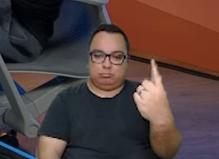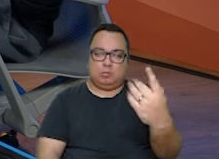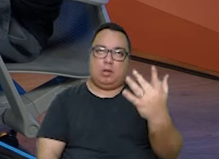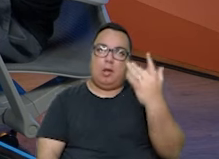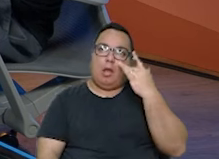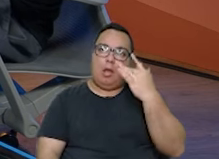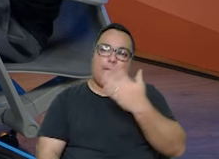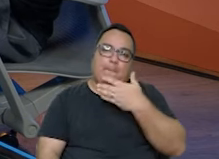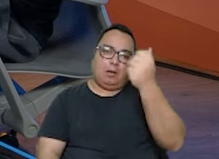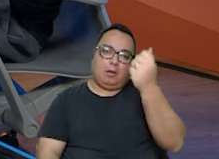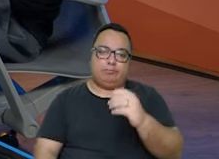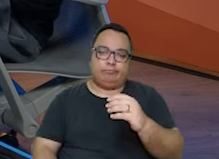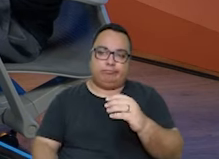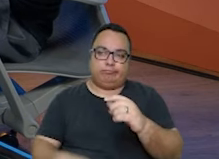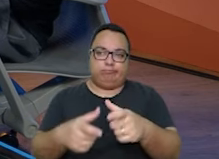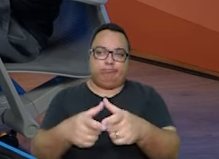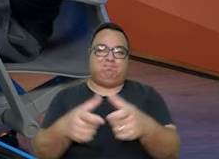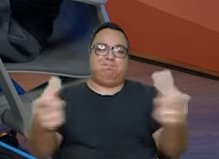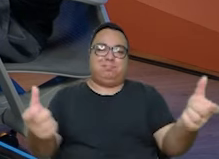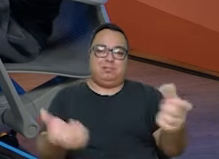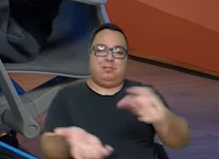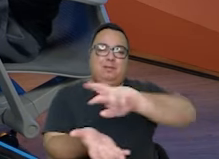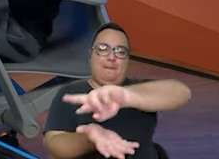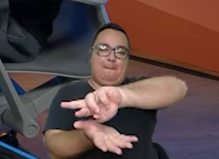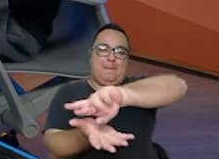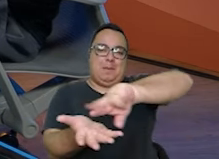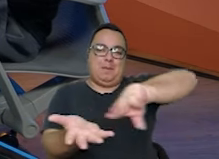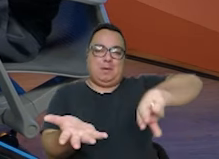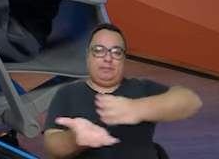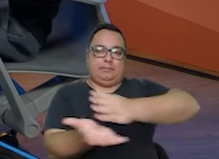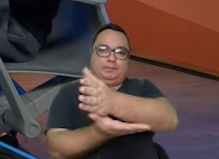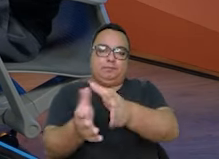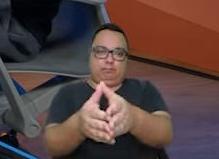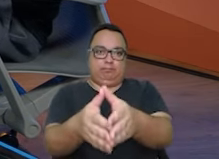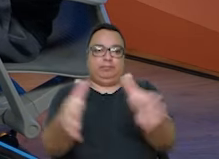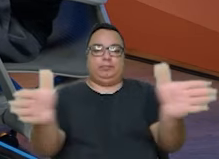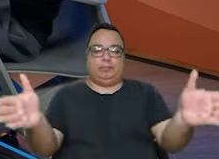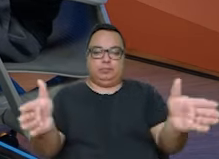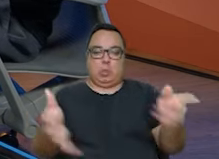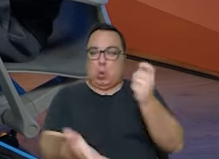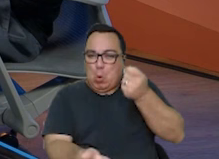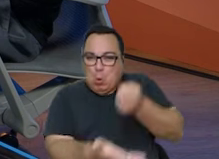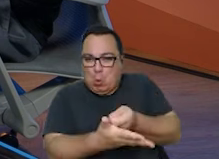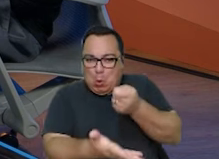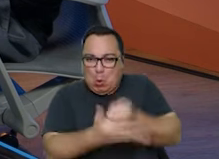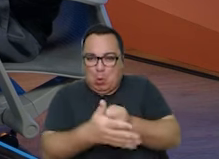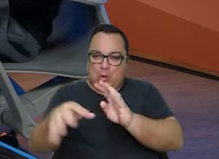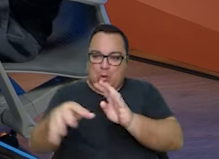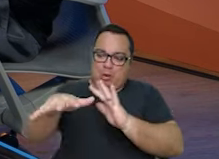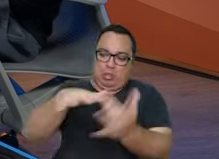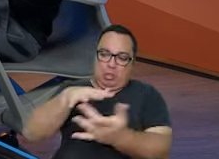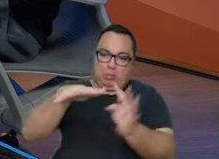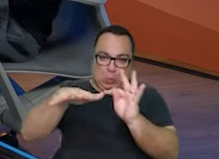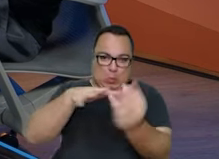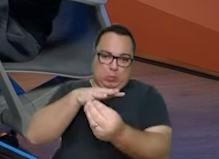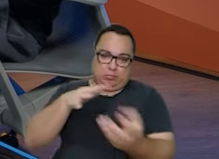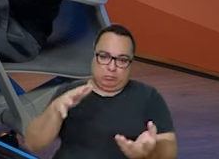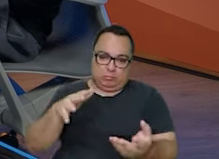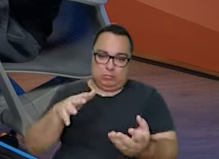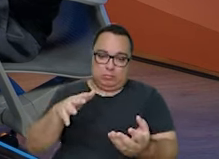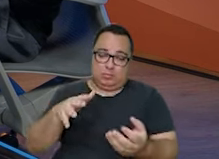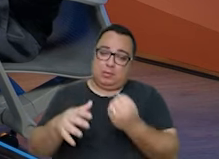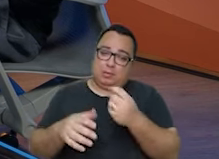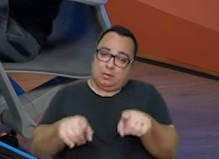bom ter algum nível de diversidade né mas não é obrigatório est em tudo quanto é lugar inclusive é até bom não estar em alguns lugares caso você não